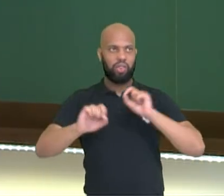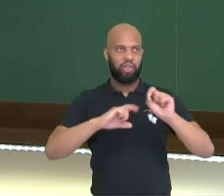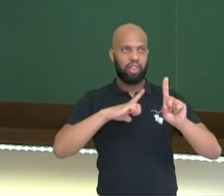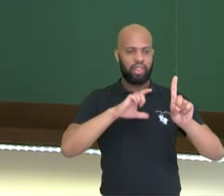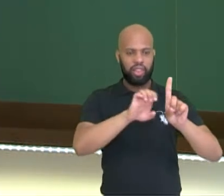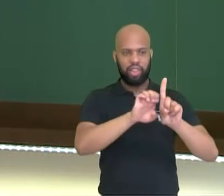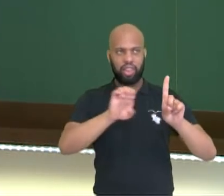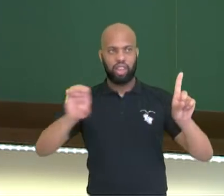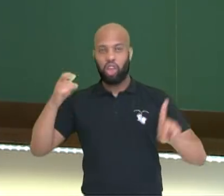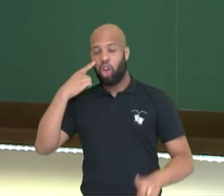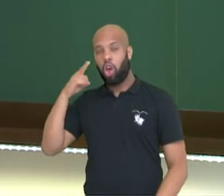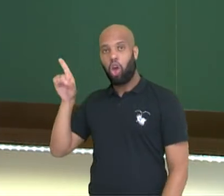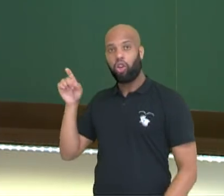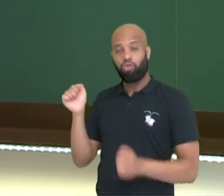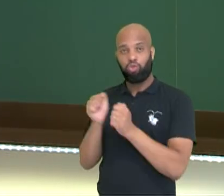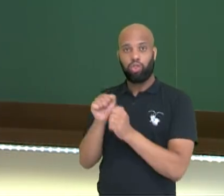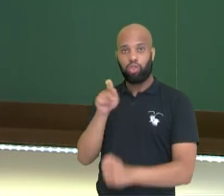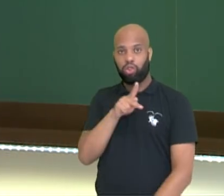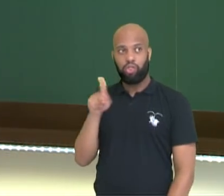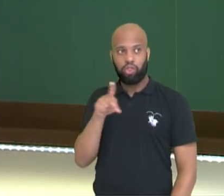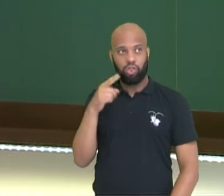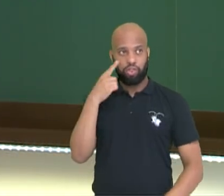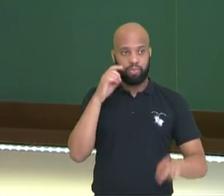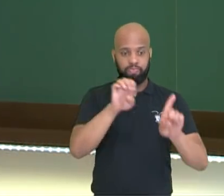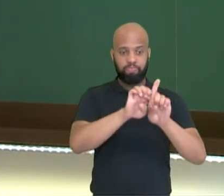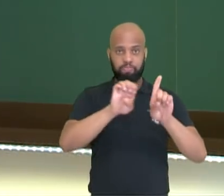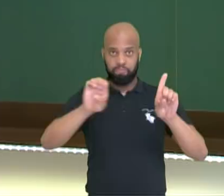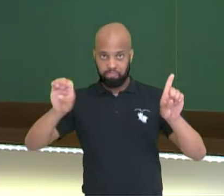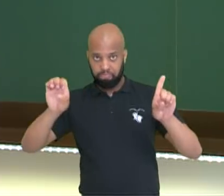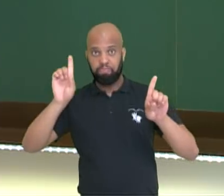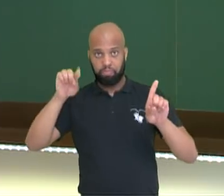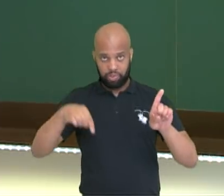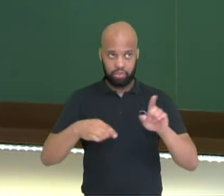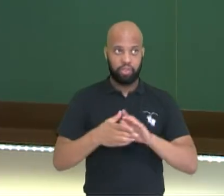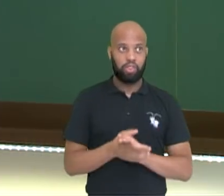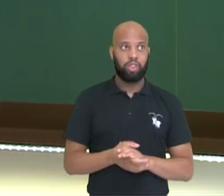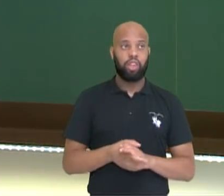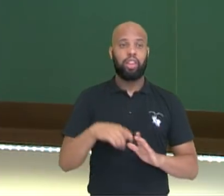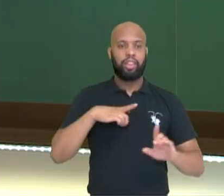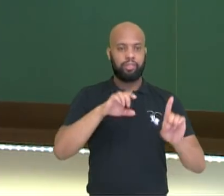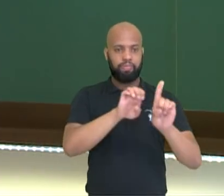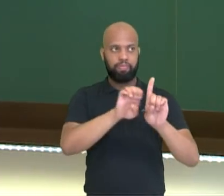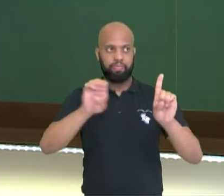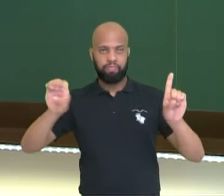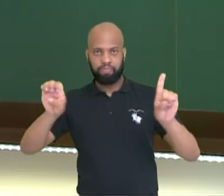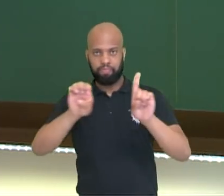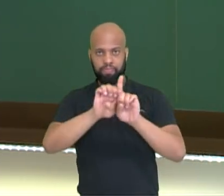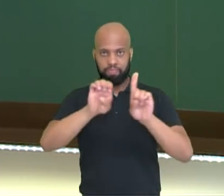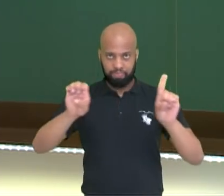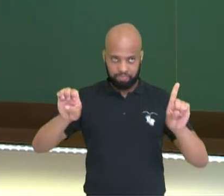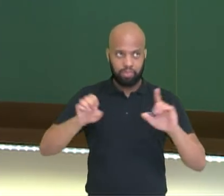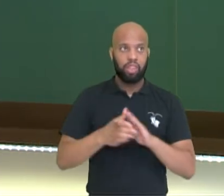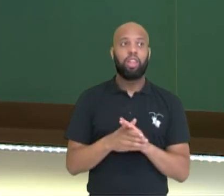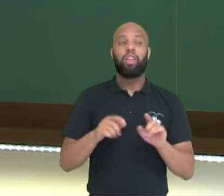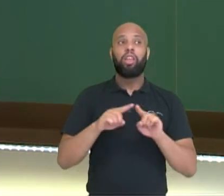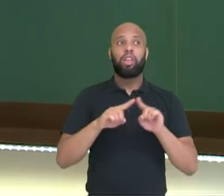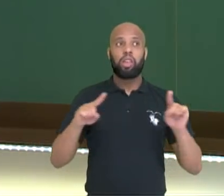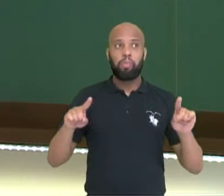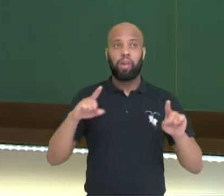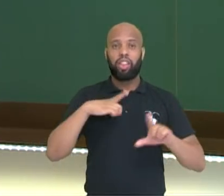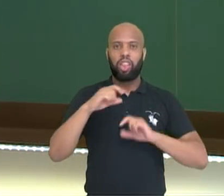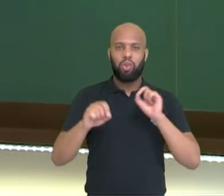passando o meu dedo aqui na tela. Então, nesse ponto aqui é onde nós temos a linha do Equador passando. Porém,